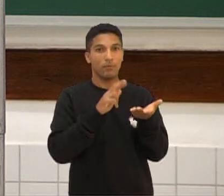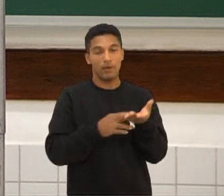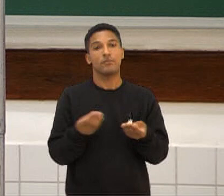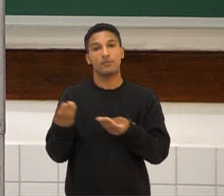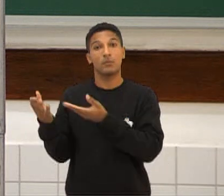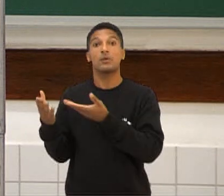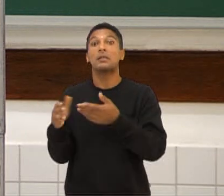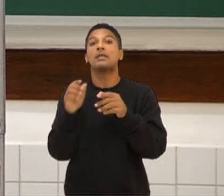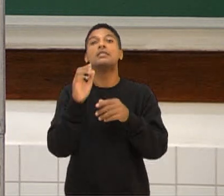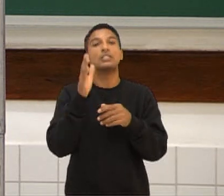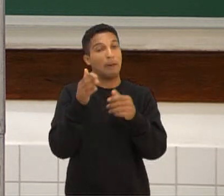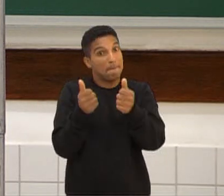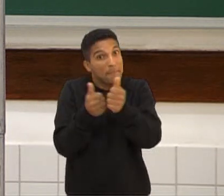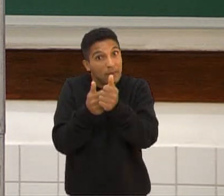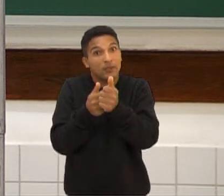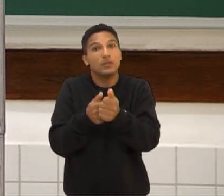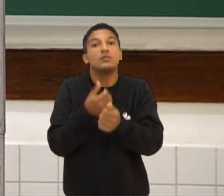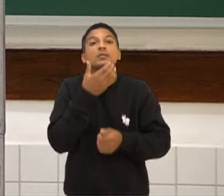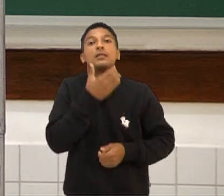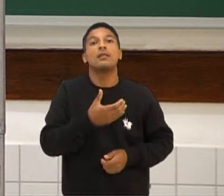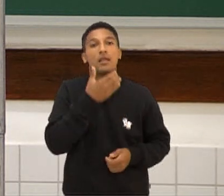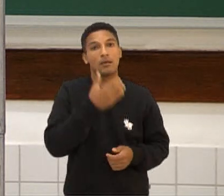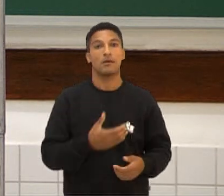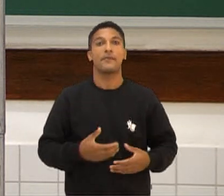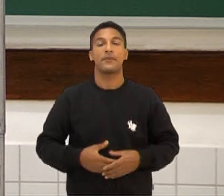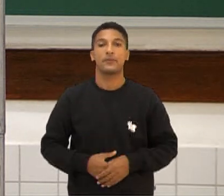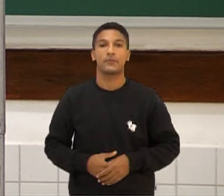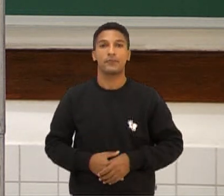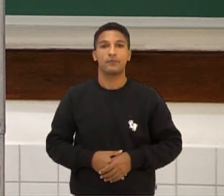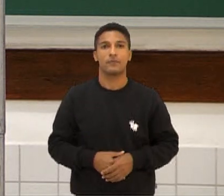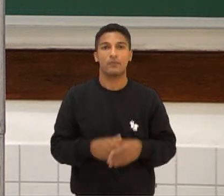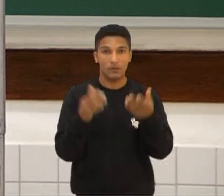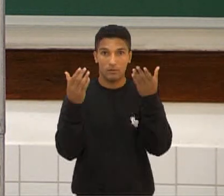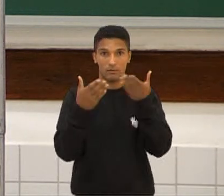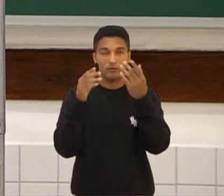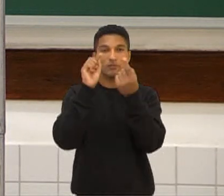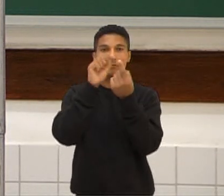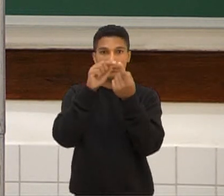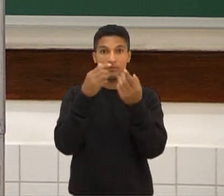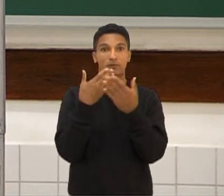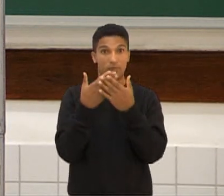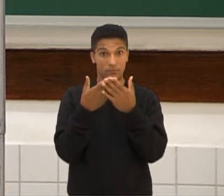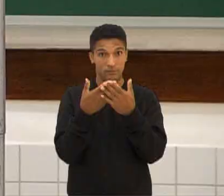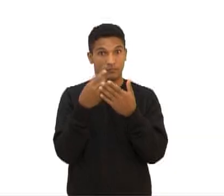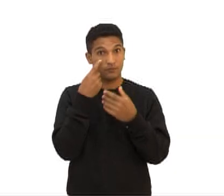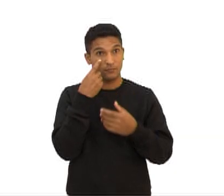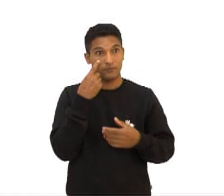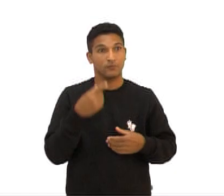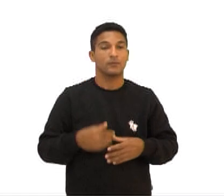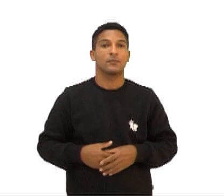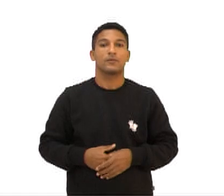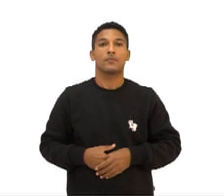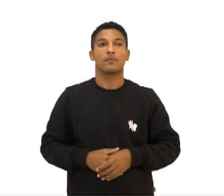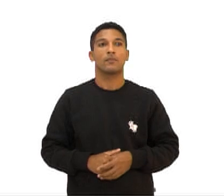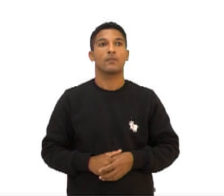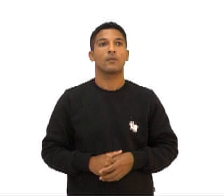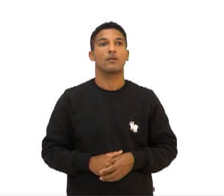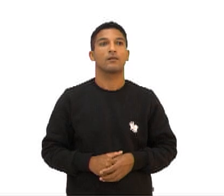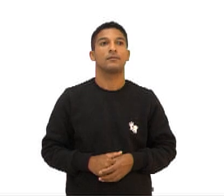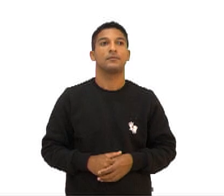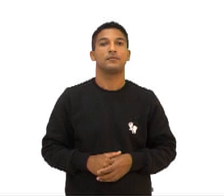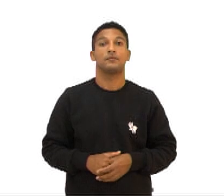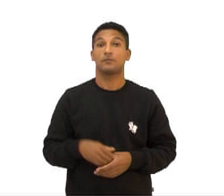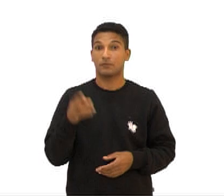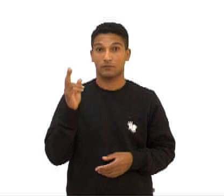dezembro, ok? Bom, quais são os objetivos da nossa aula de hoje? Então vamos lá. Dar